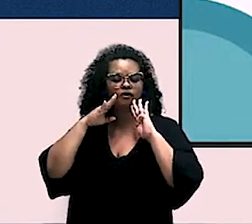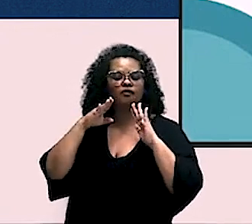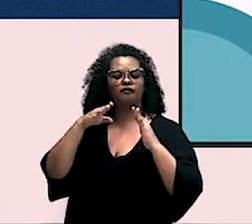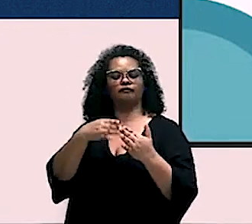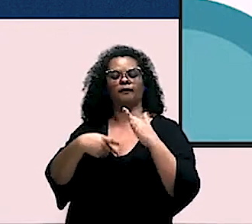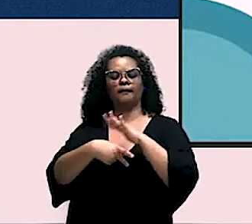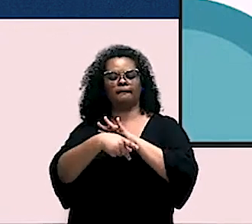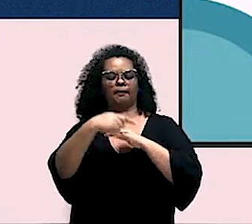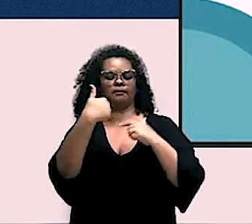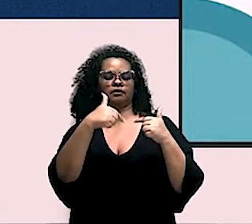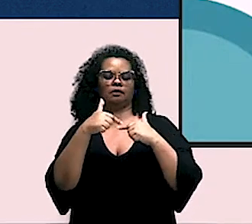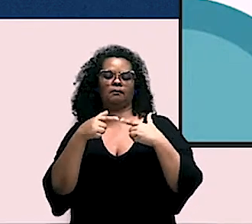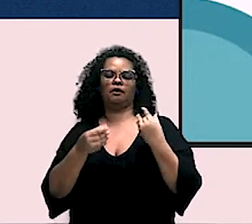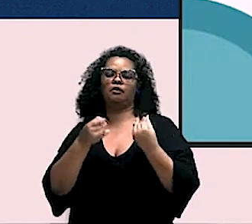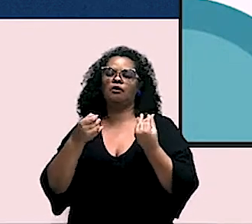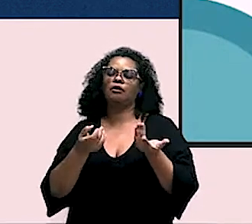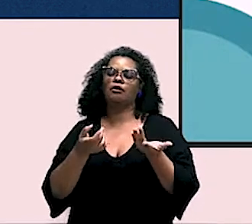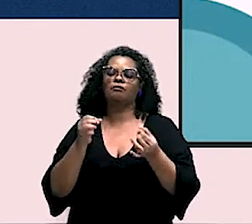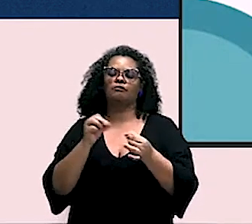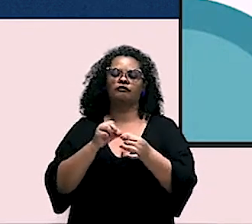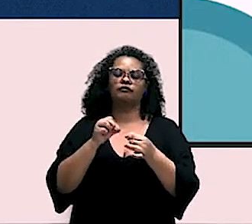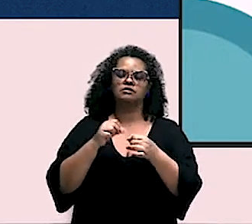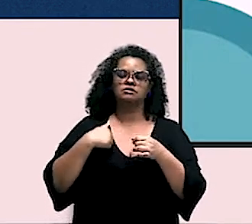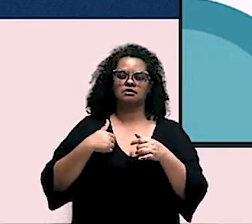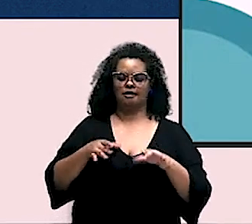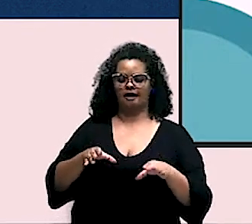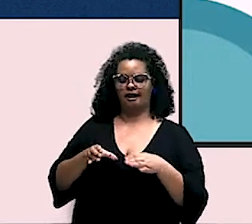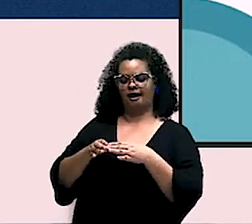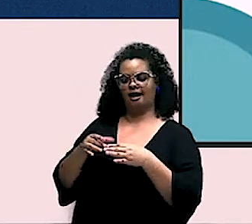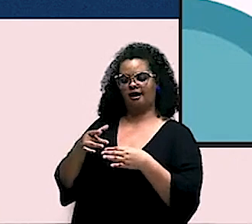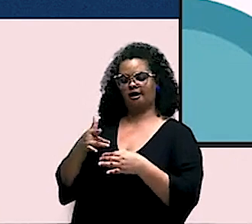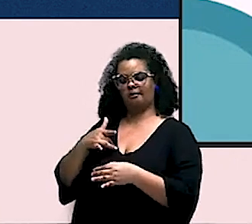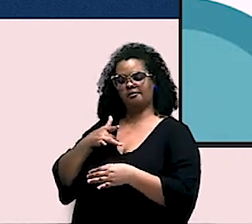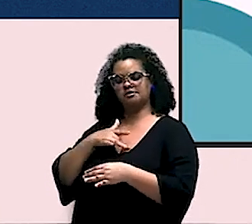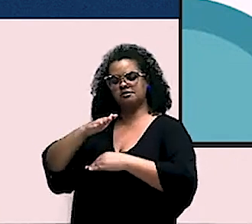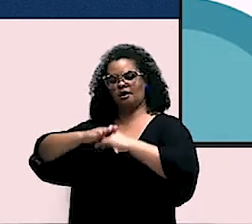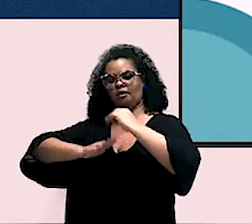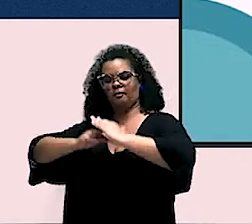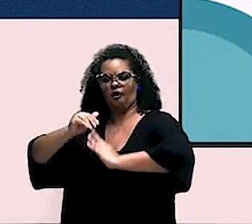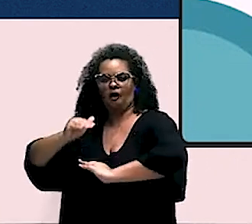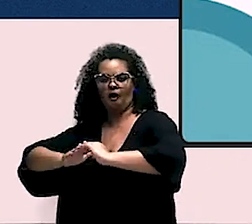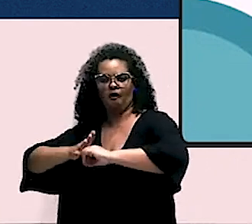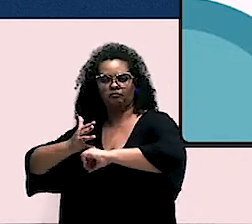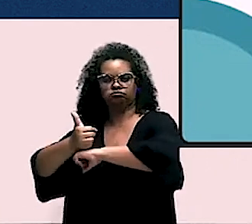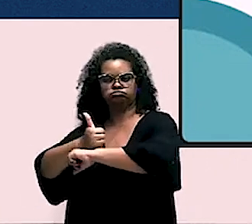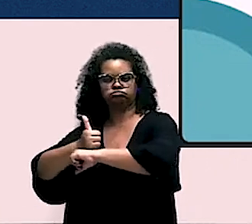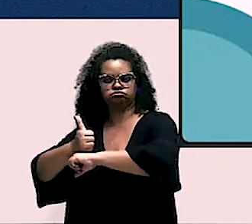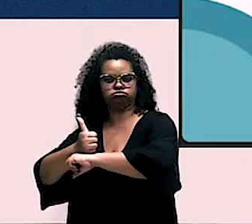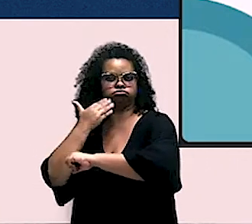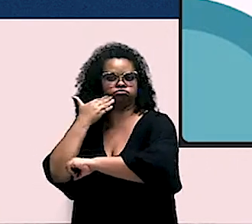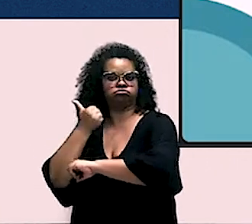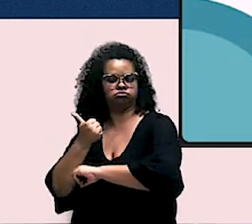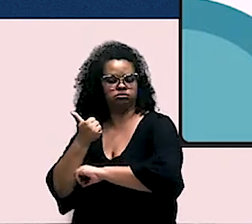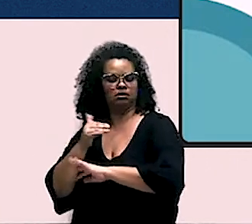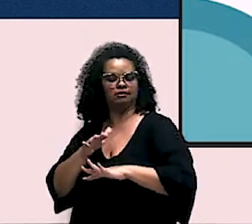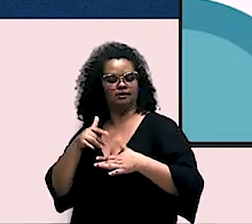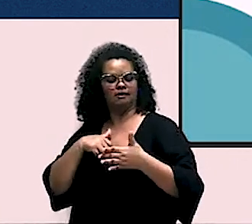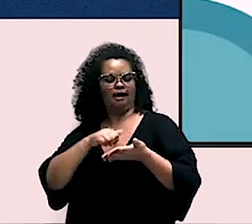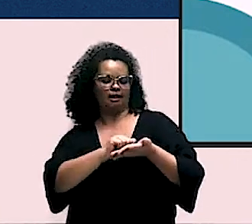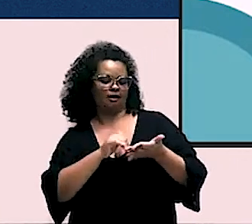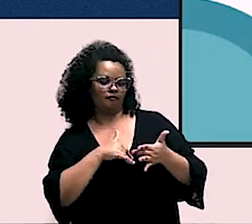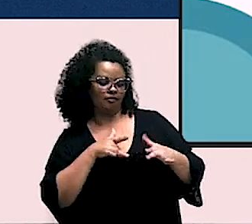foi sobre a realização das atividades pelas equipes de saúde, né? Então foram verificados tanto atividades